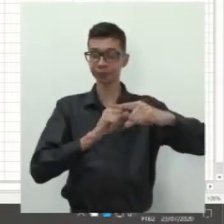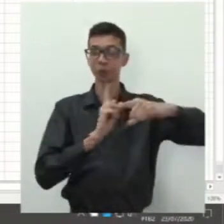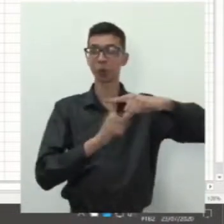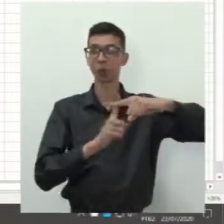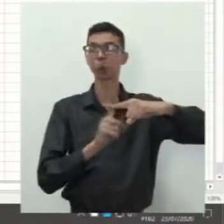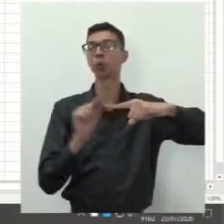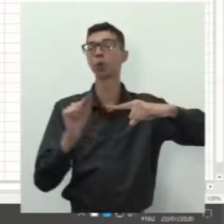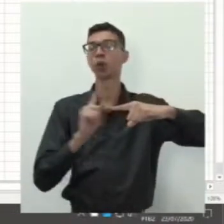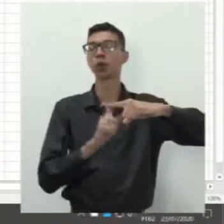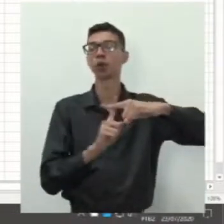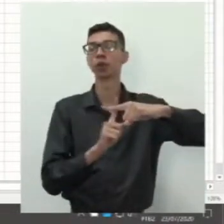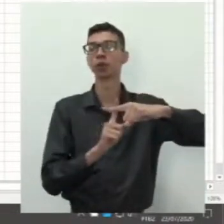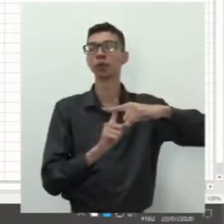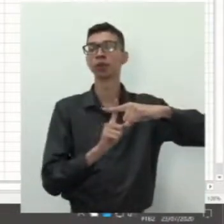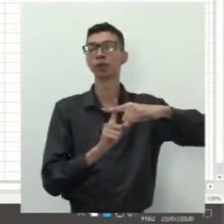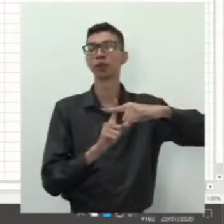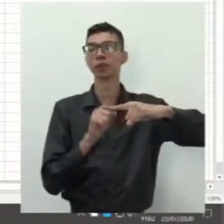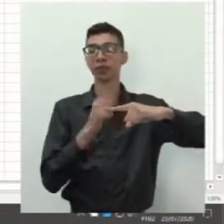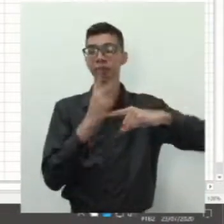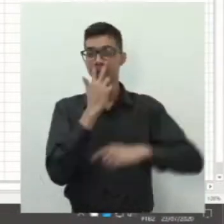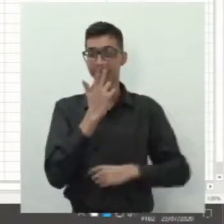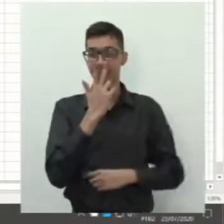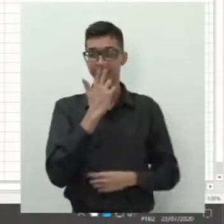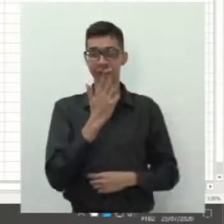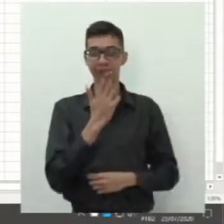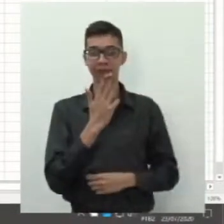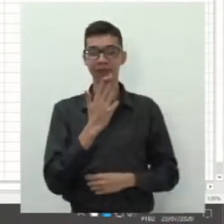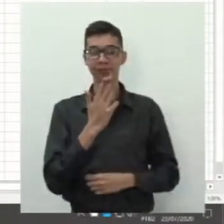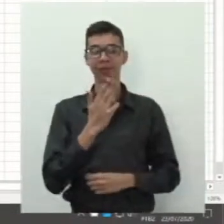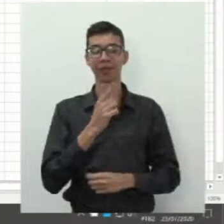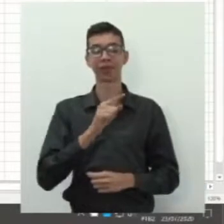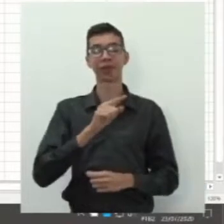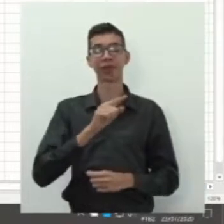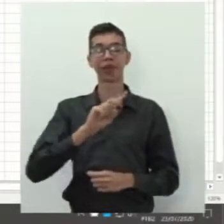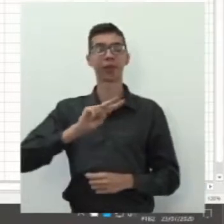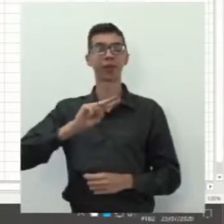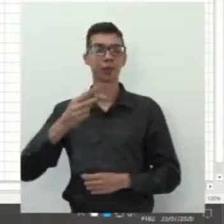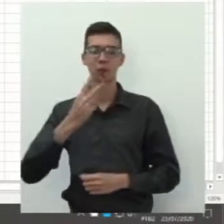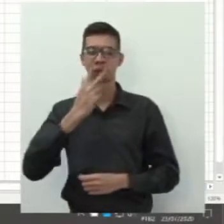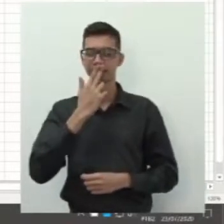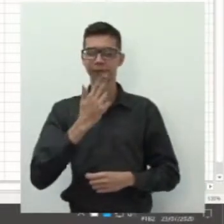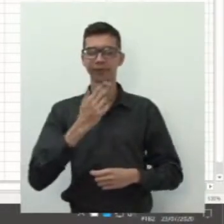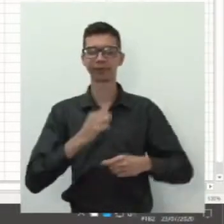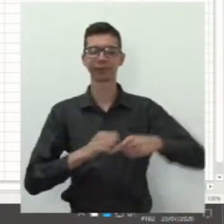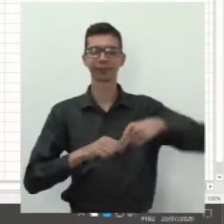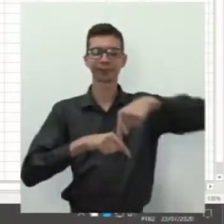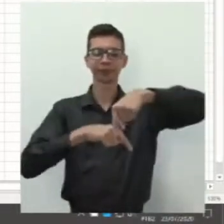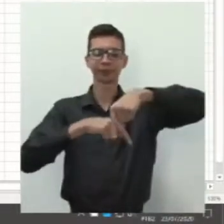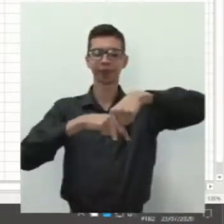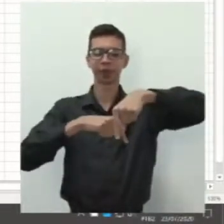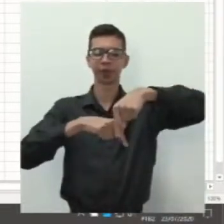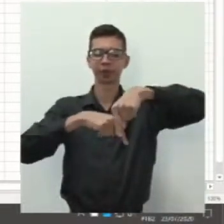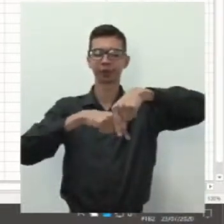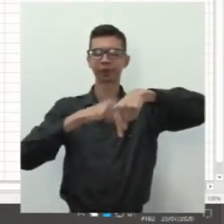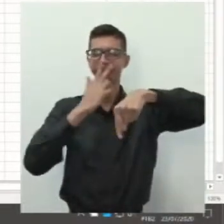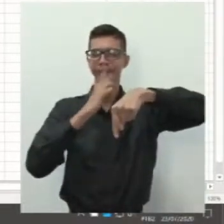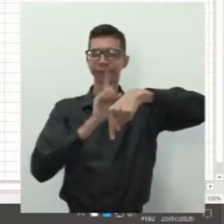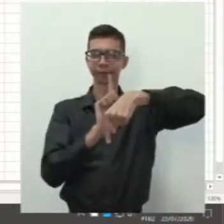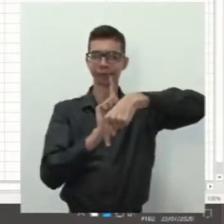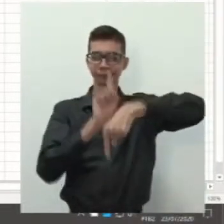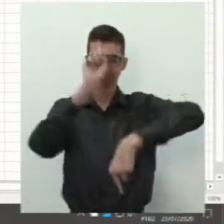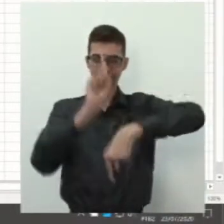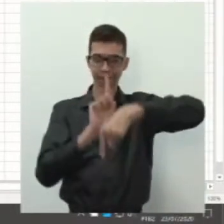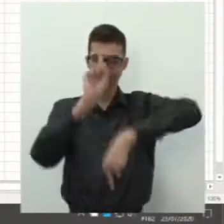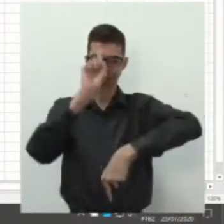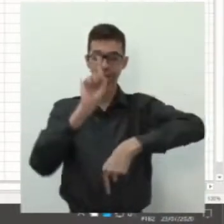torna duas setas, né? Uma para cima e uma para cima e para baixo e para os lados. Quando transforma nessa seta, se eu